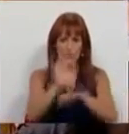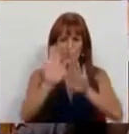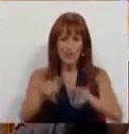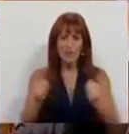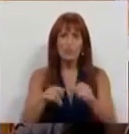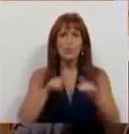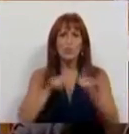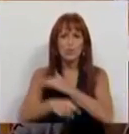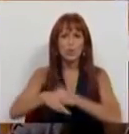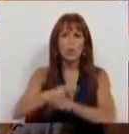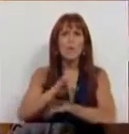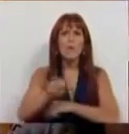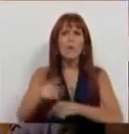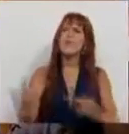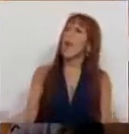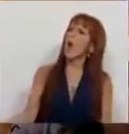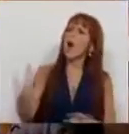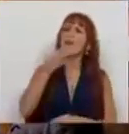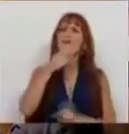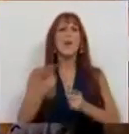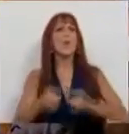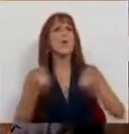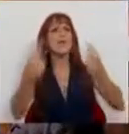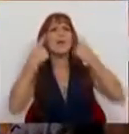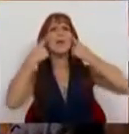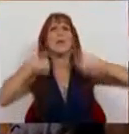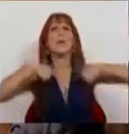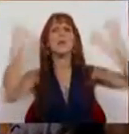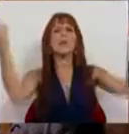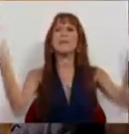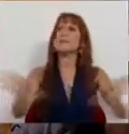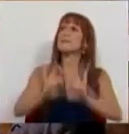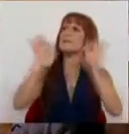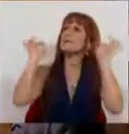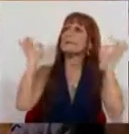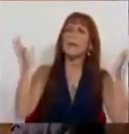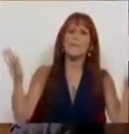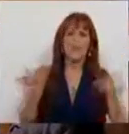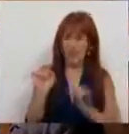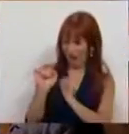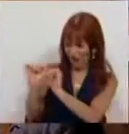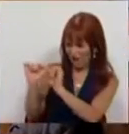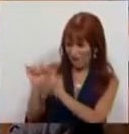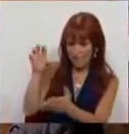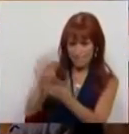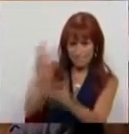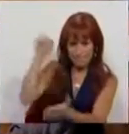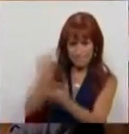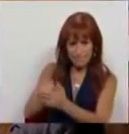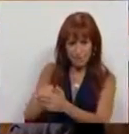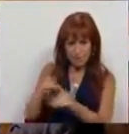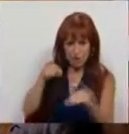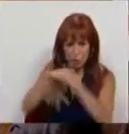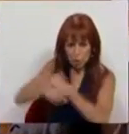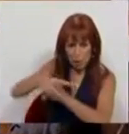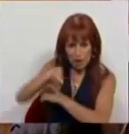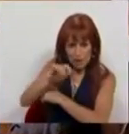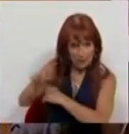pararam o túnel do Marão. E vêm falar de investimento público como se a vossa marca, que é o túnel do